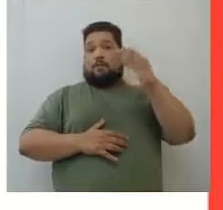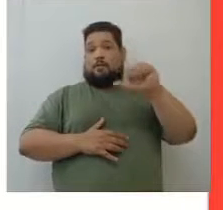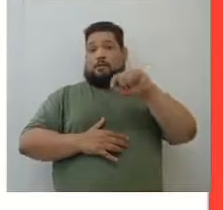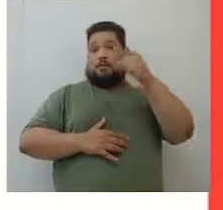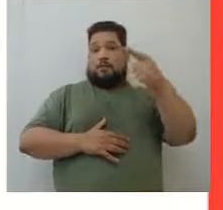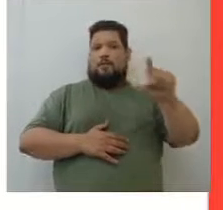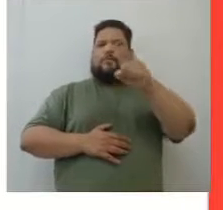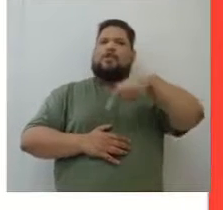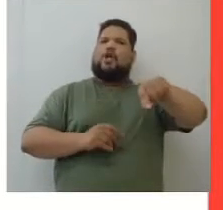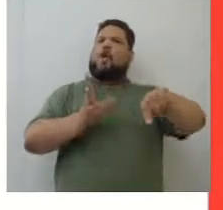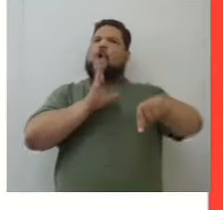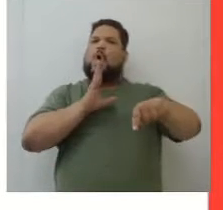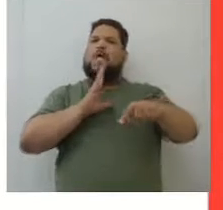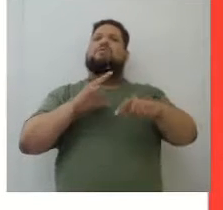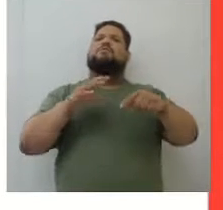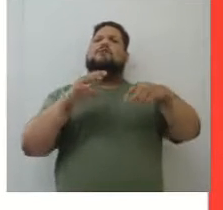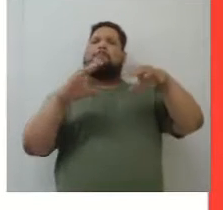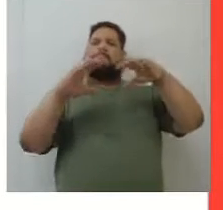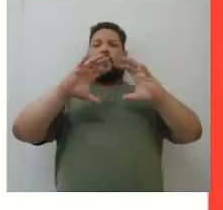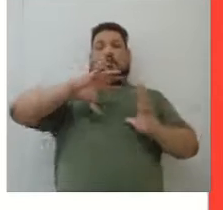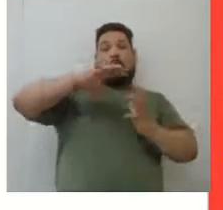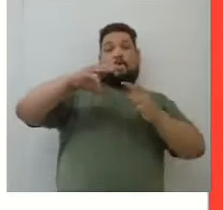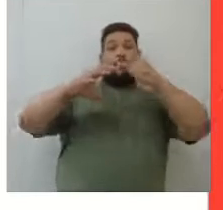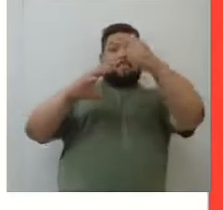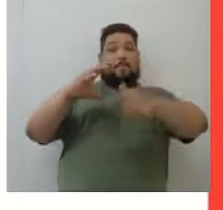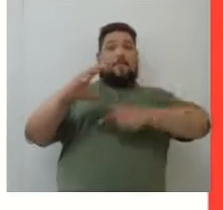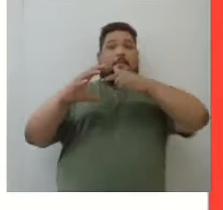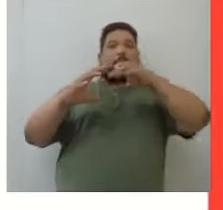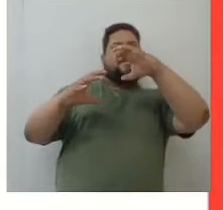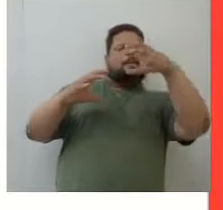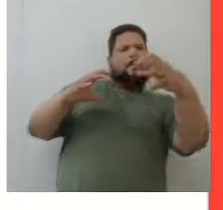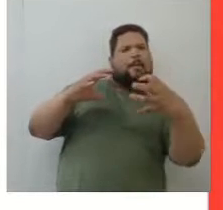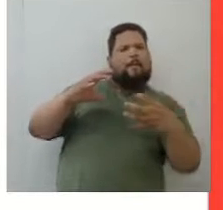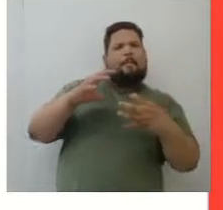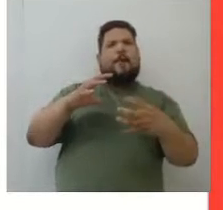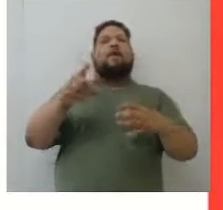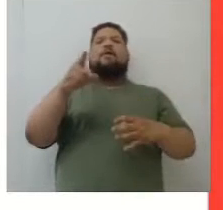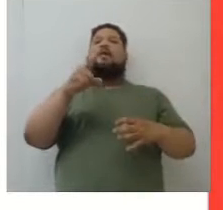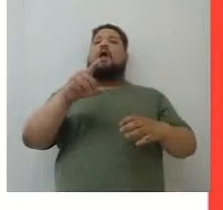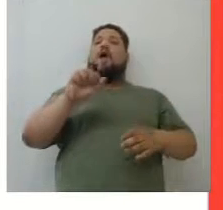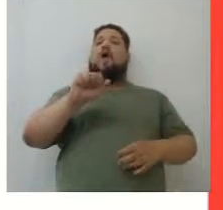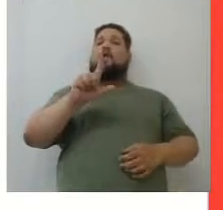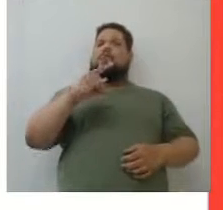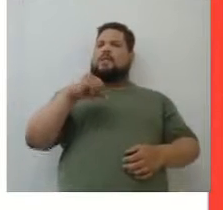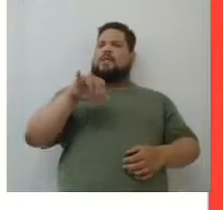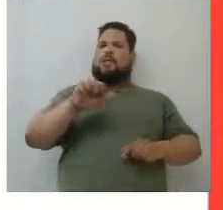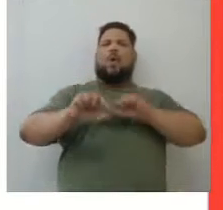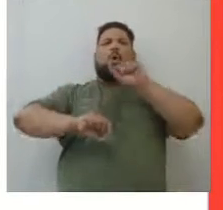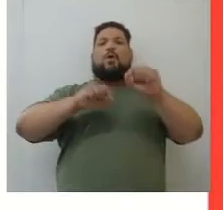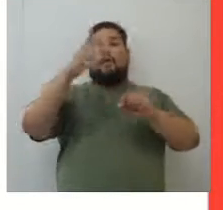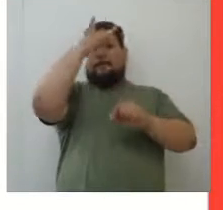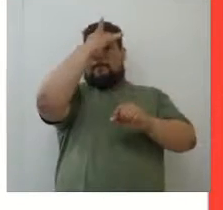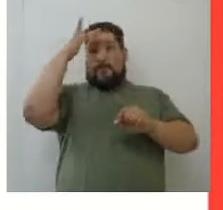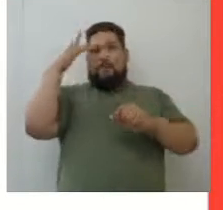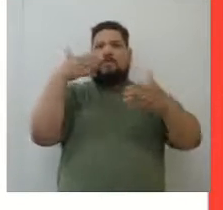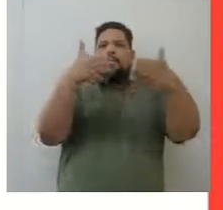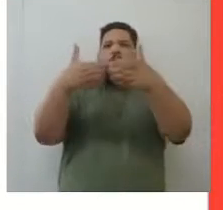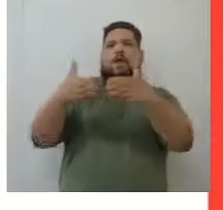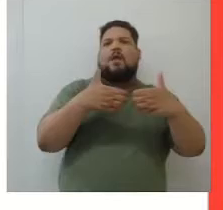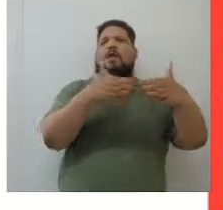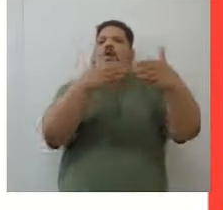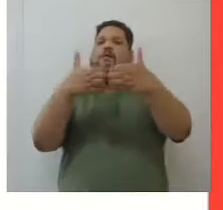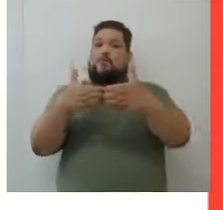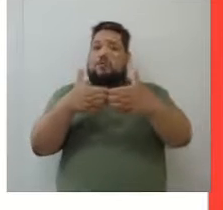de aldeamento, né, de cercamento. O que é uma aldeia? O que é que vocês veem como uma aldeia? Aquele ambiente, né, que as pessoas estão mais próximas, estão